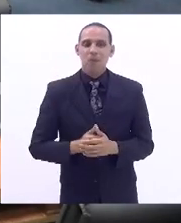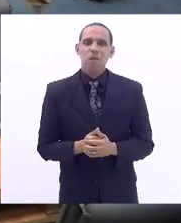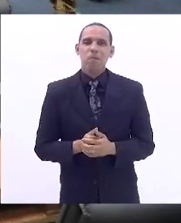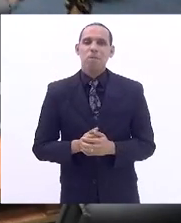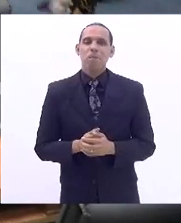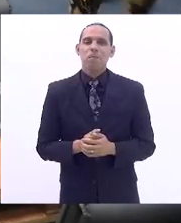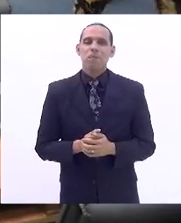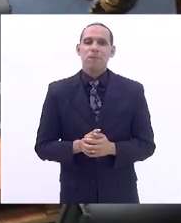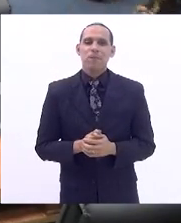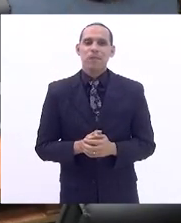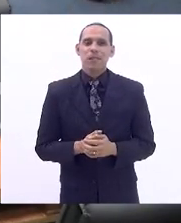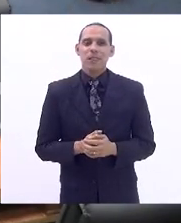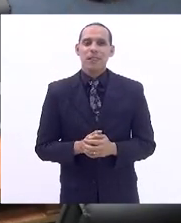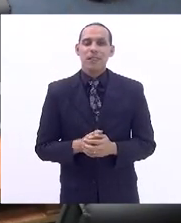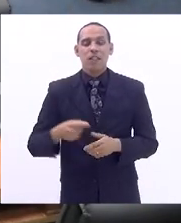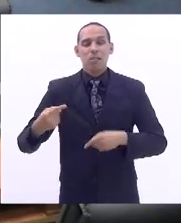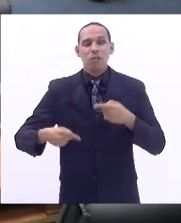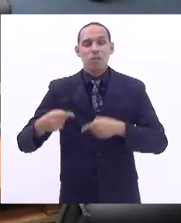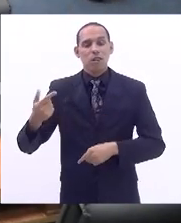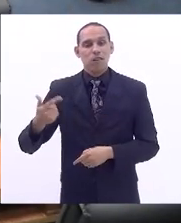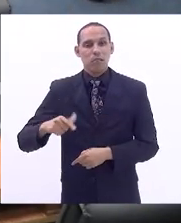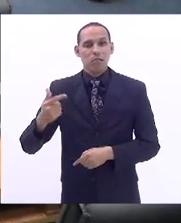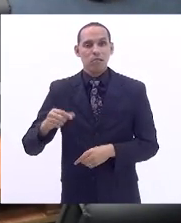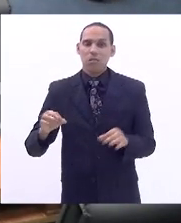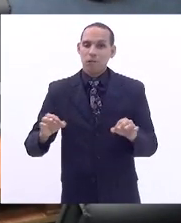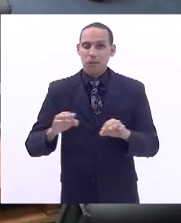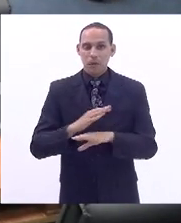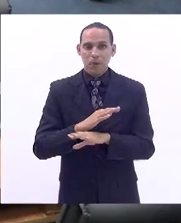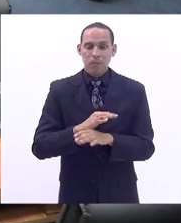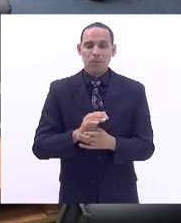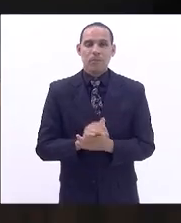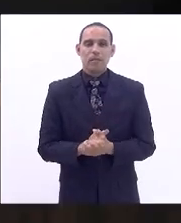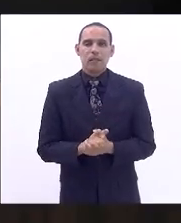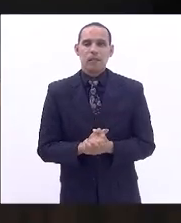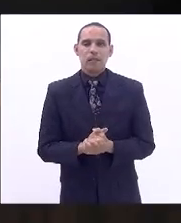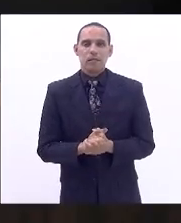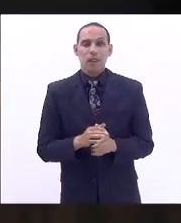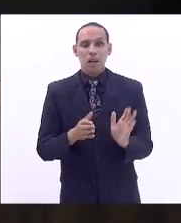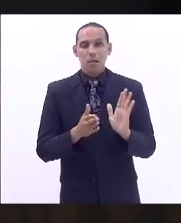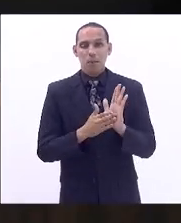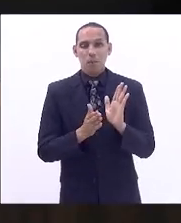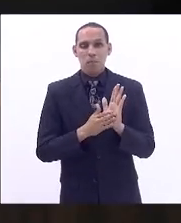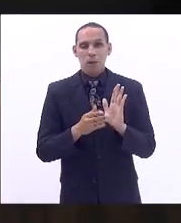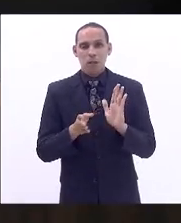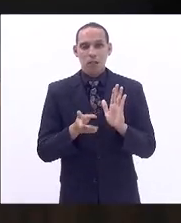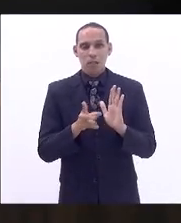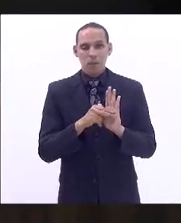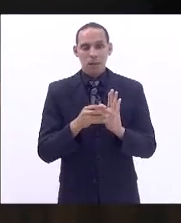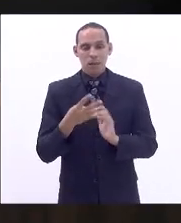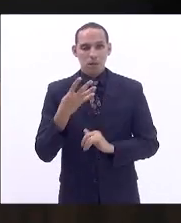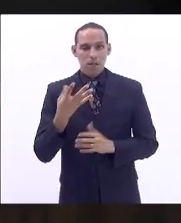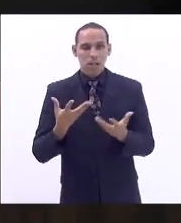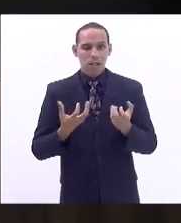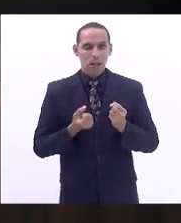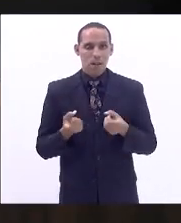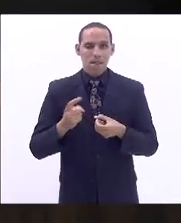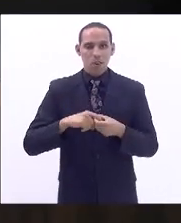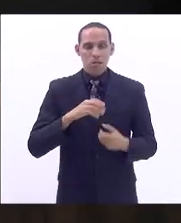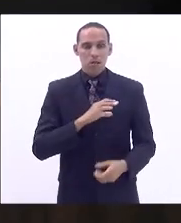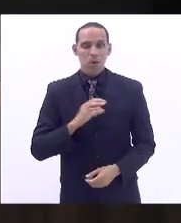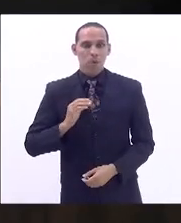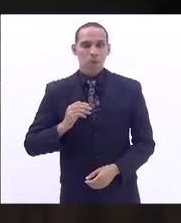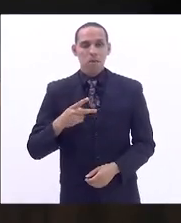não adianta o deck Continua em discussão na vida que ele discutisse a discussão presente proposta recebeu quatro emendas e retorna as comissões